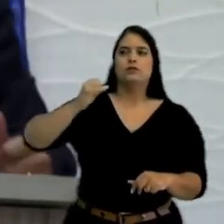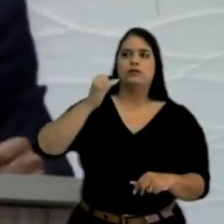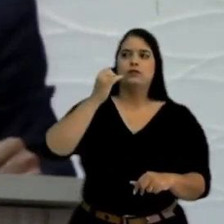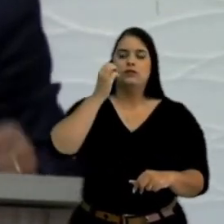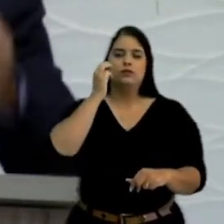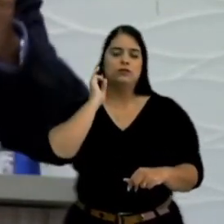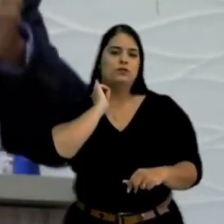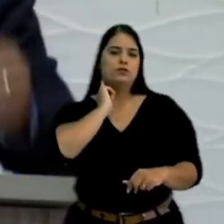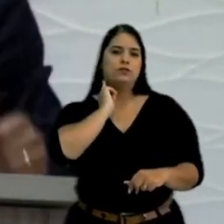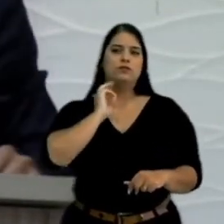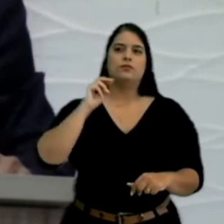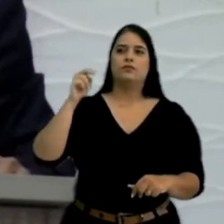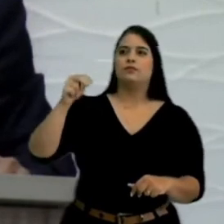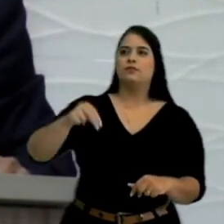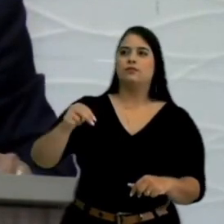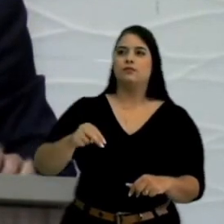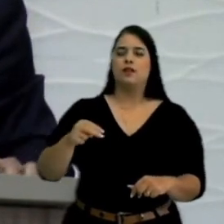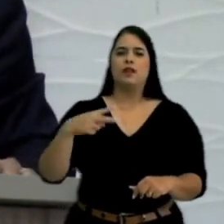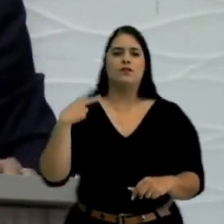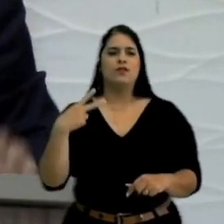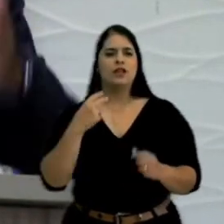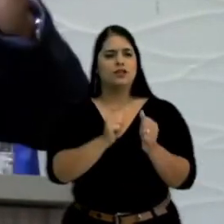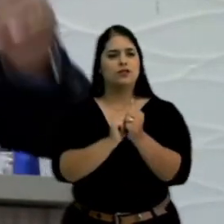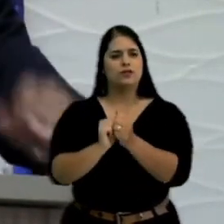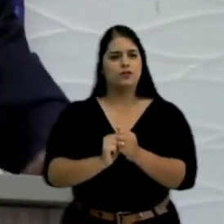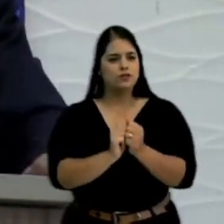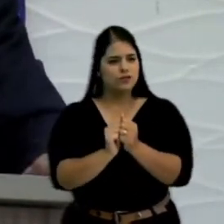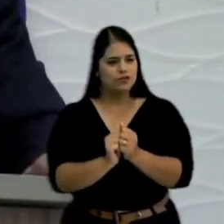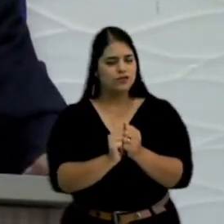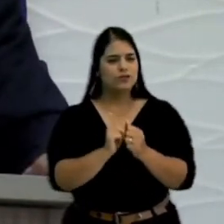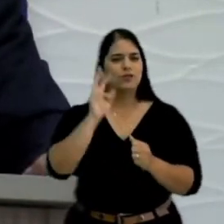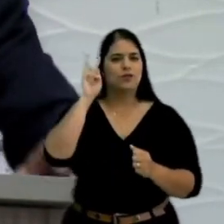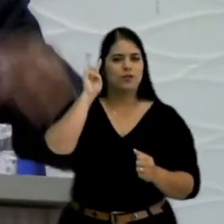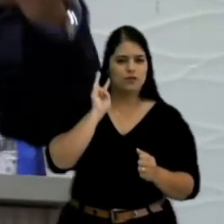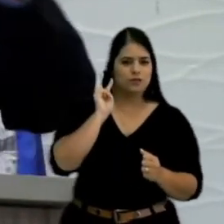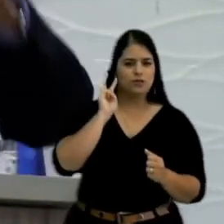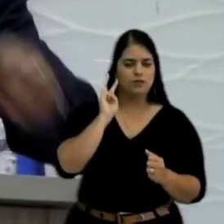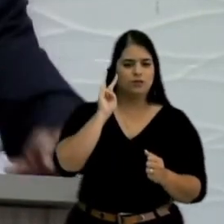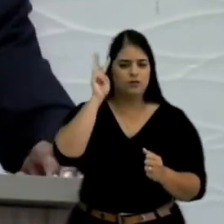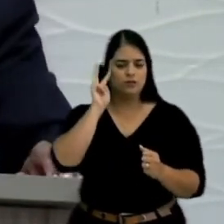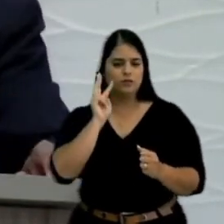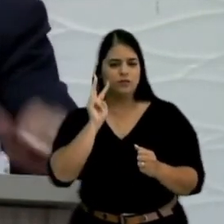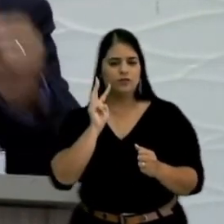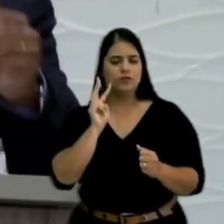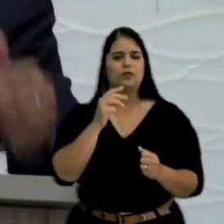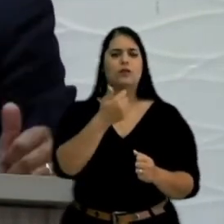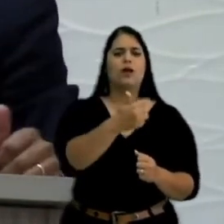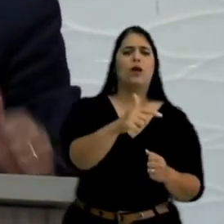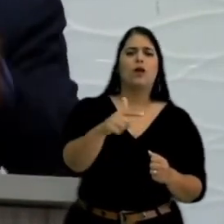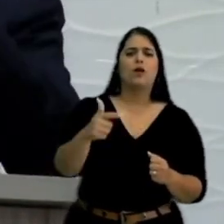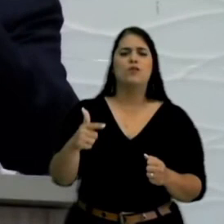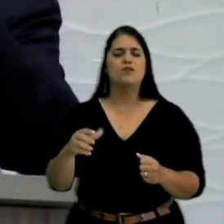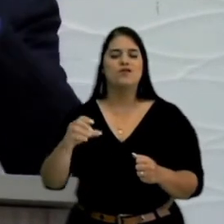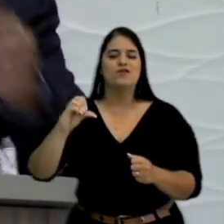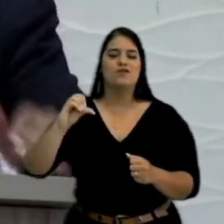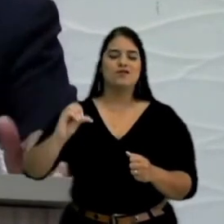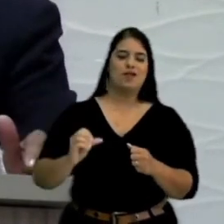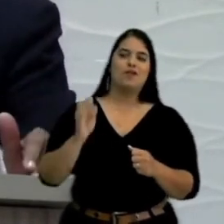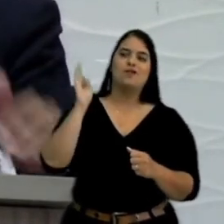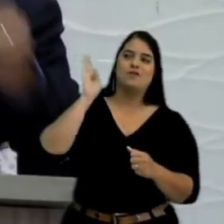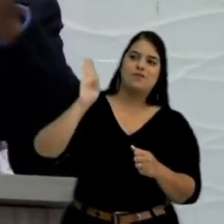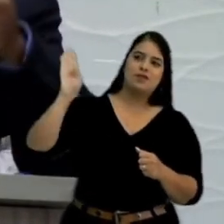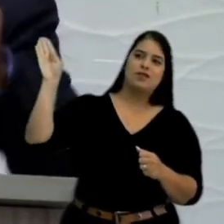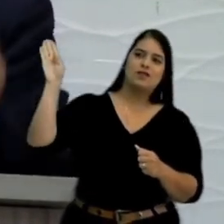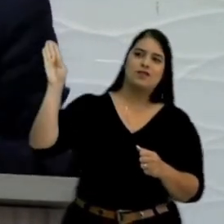Neide. Não foram vereador junto com aquele cara, o doutor Washington. Mais outros que tem aqui, novo mandato, colega Pacheco que